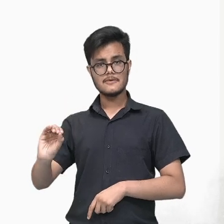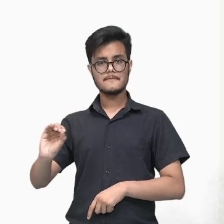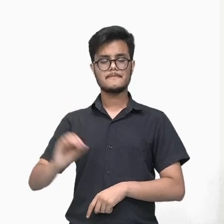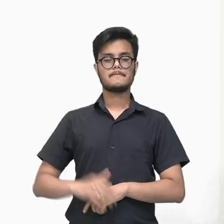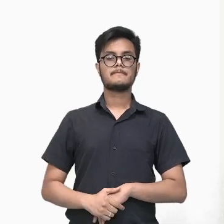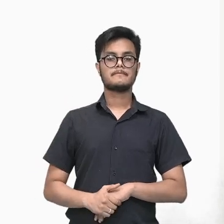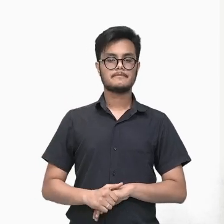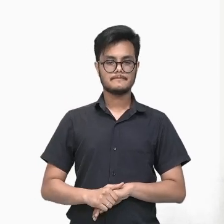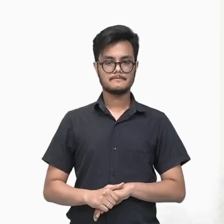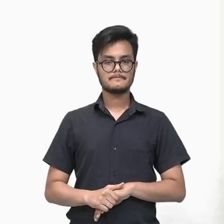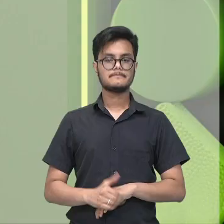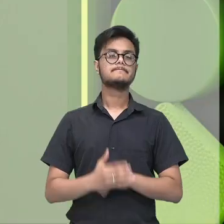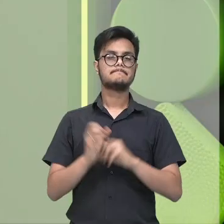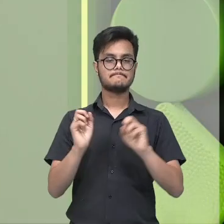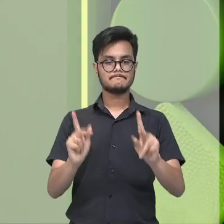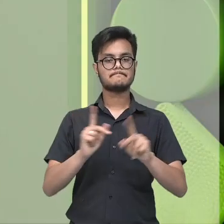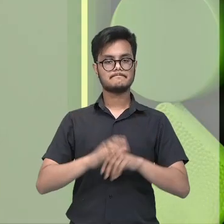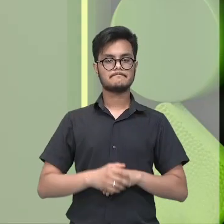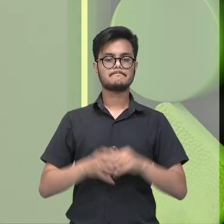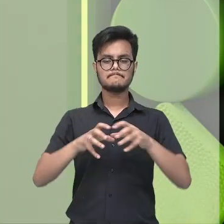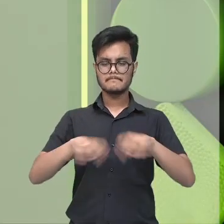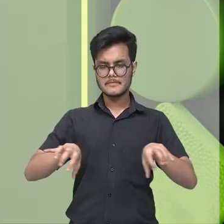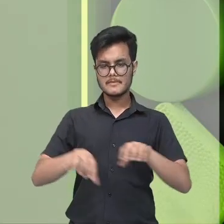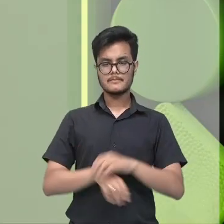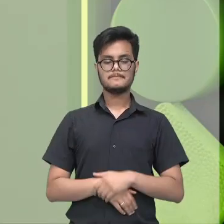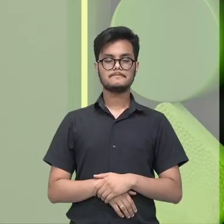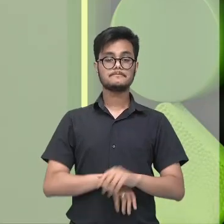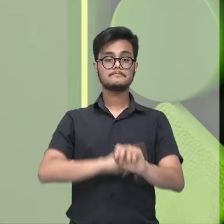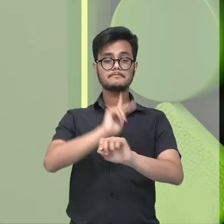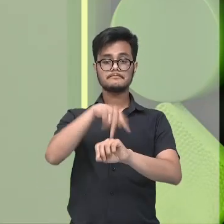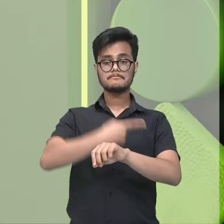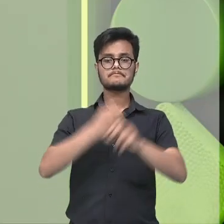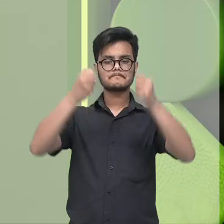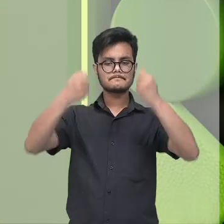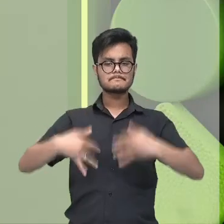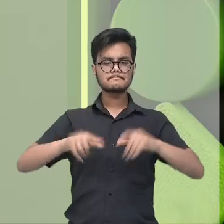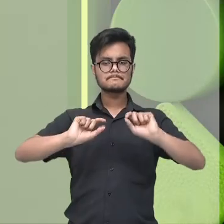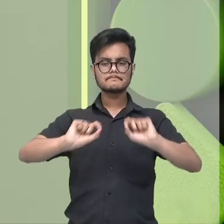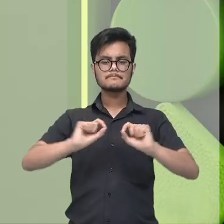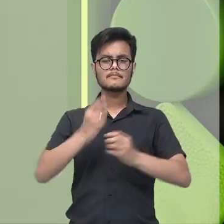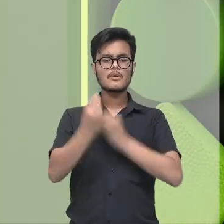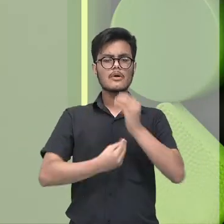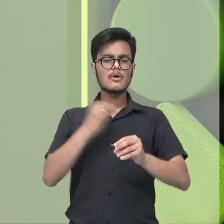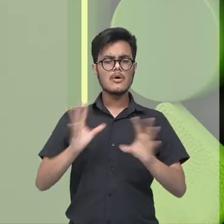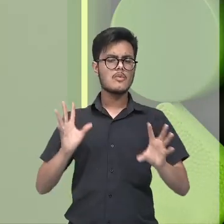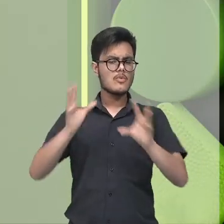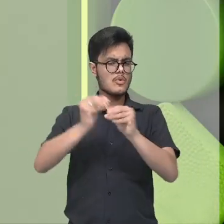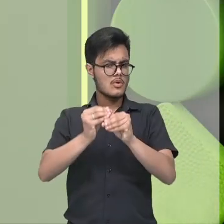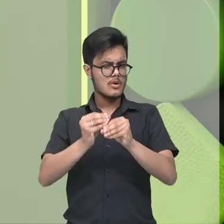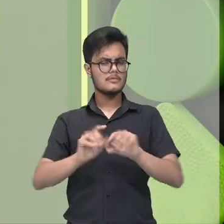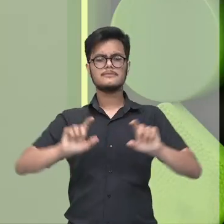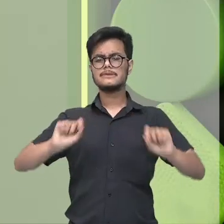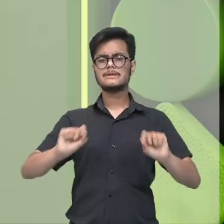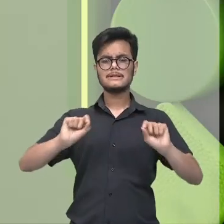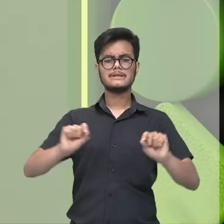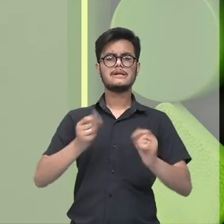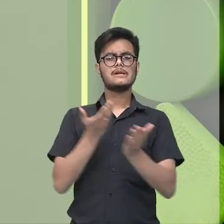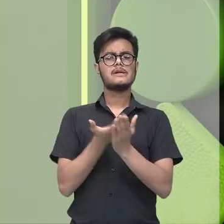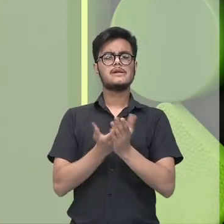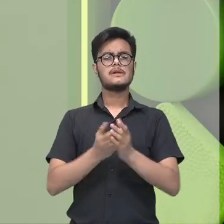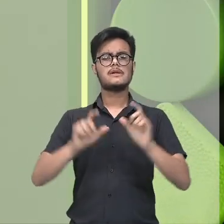aí uma separação de cargas. Depois disso, vamos fazer agora um resumo do que é